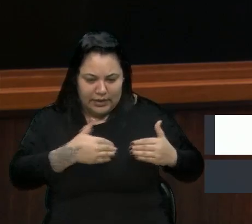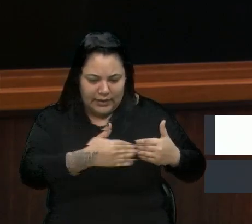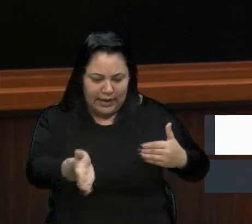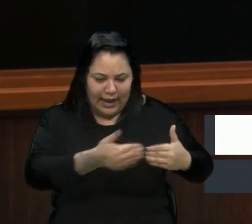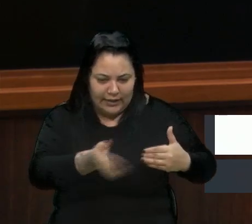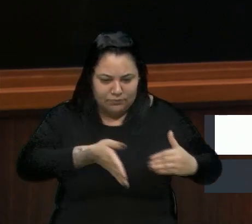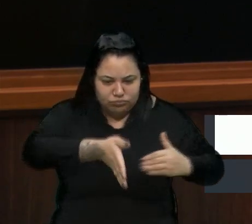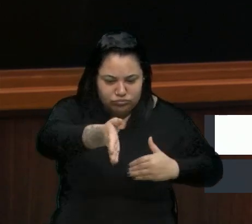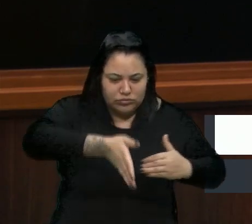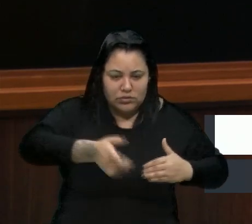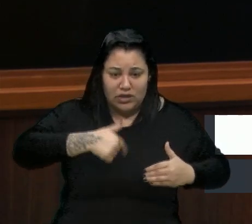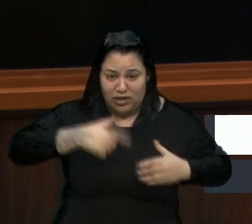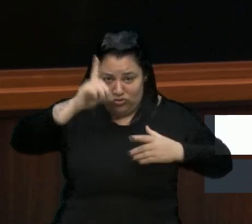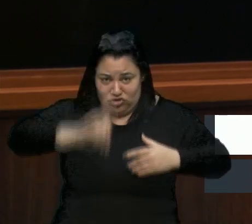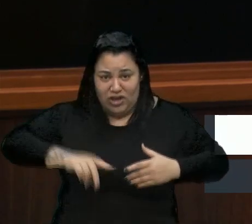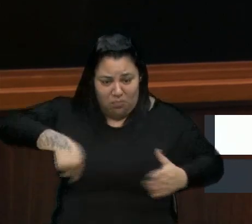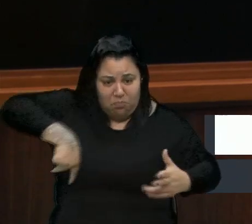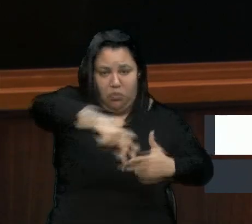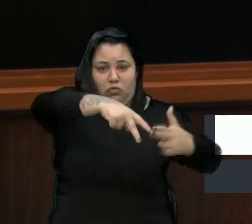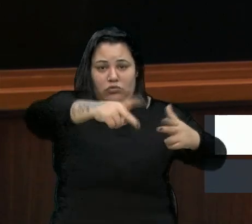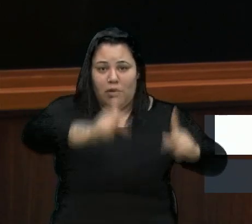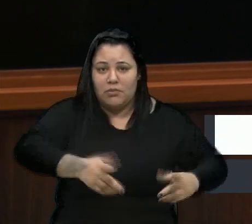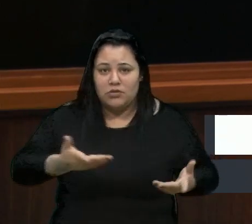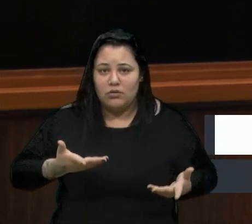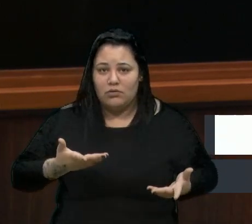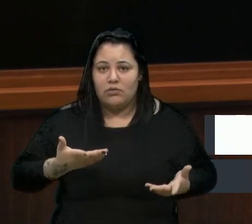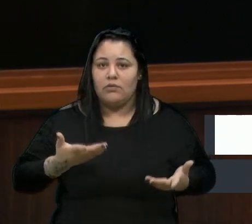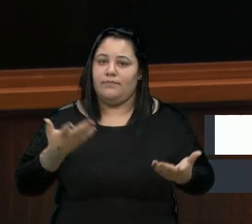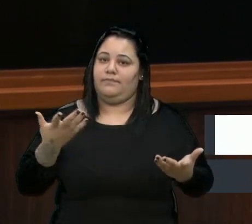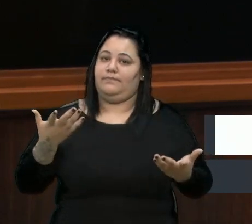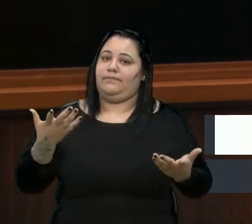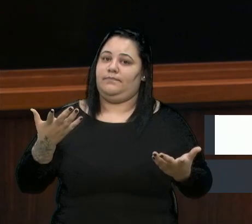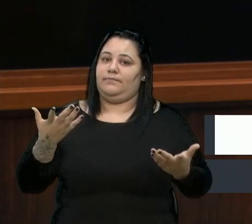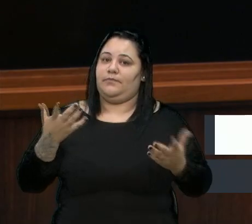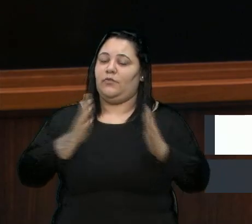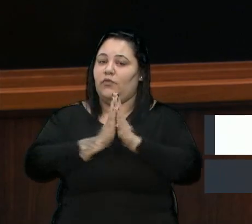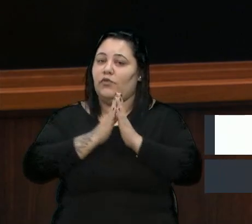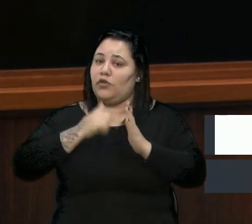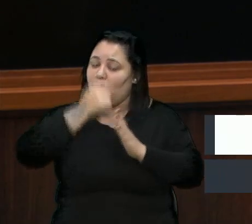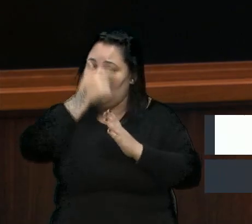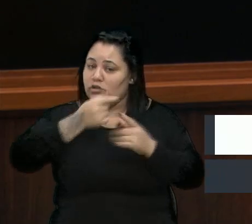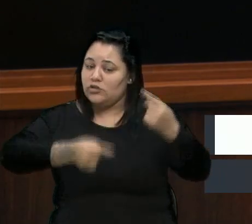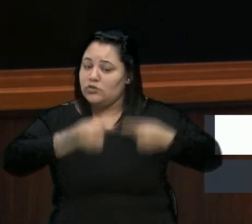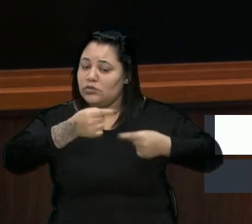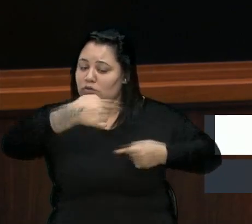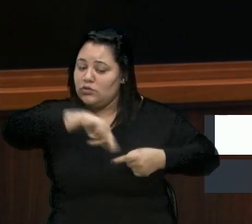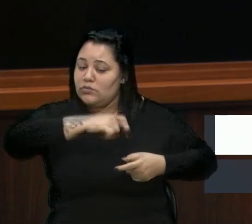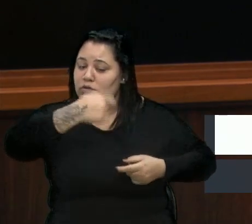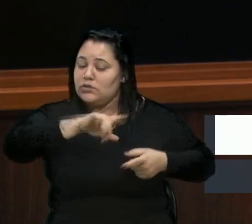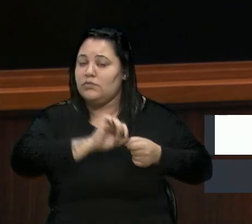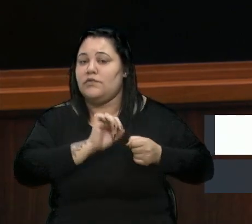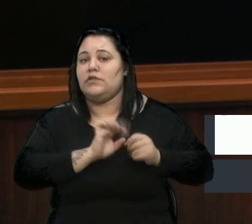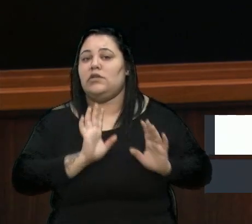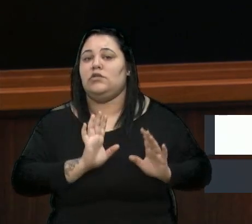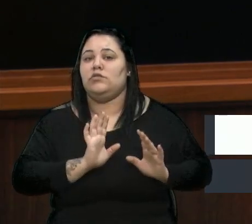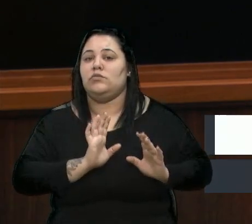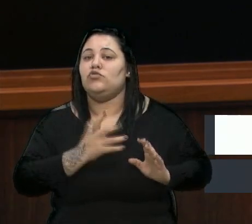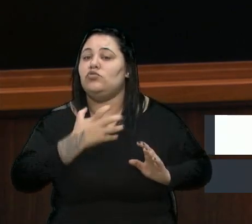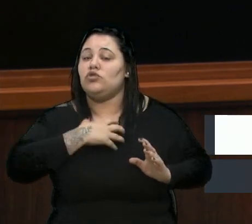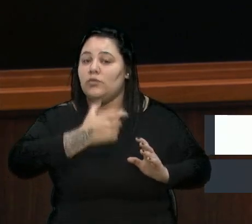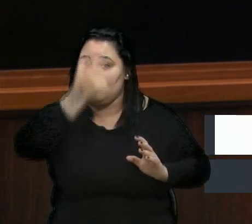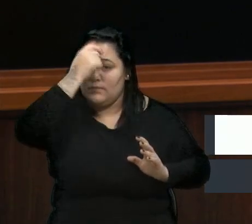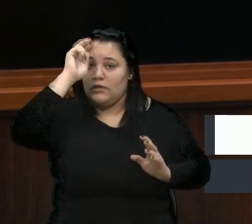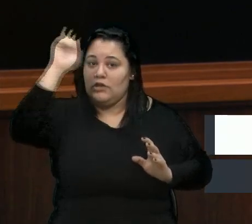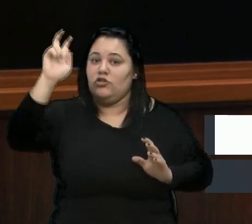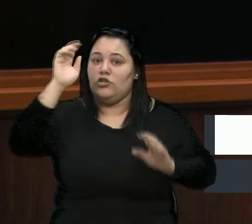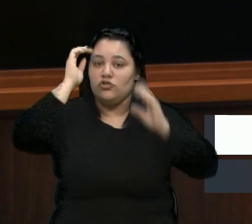direito de eu chutar o cara. Então, gente, eu acho que é esse o debate que a gente tem que fazer de uma forma racional e